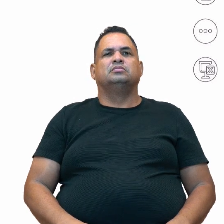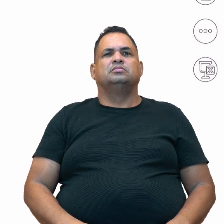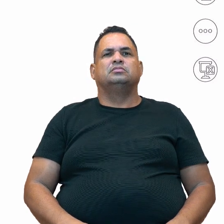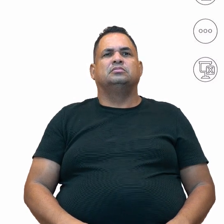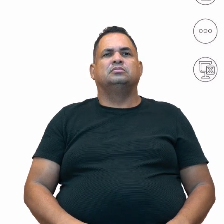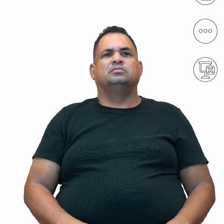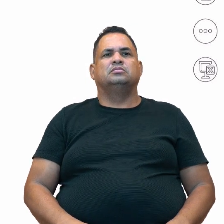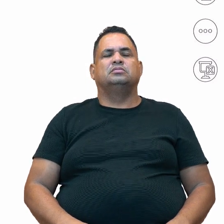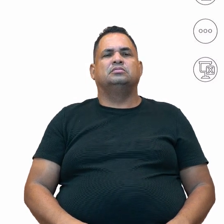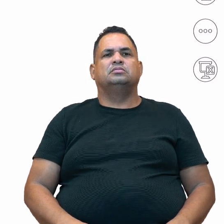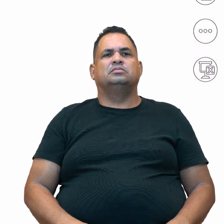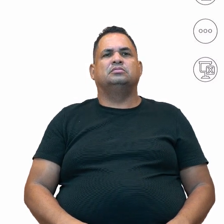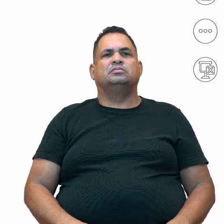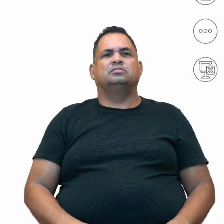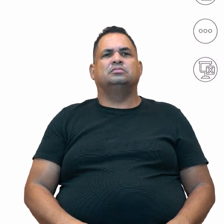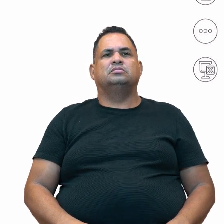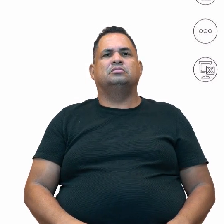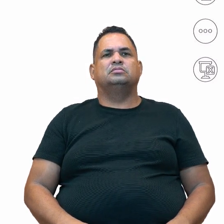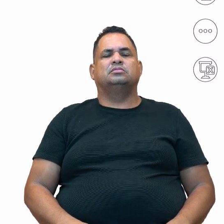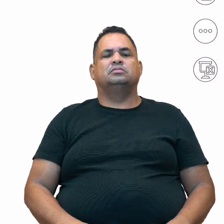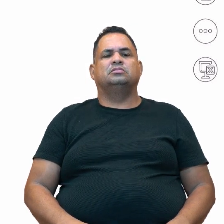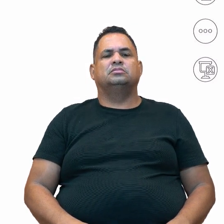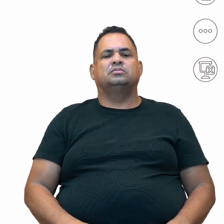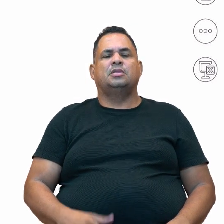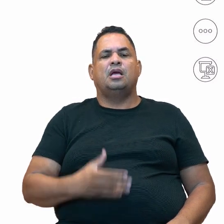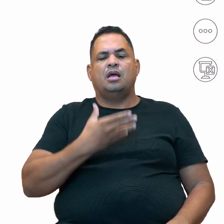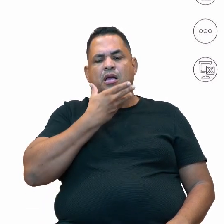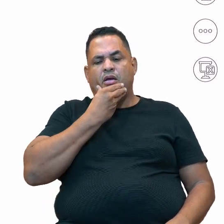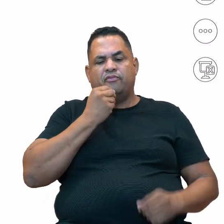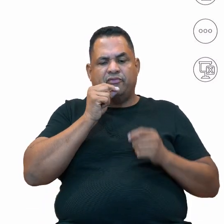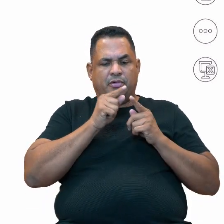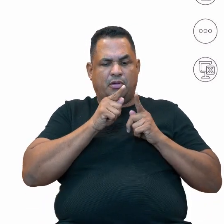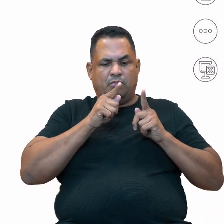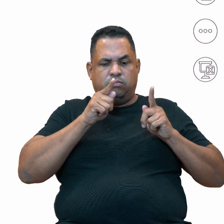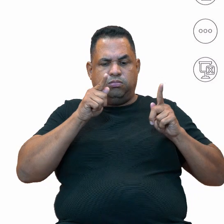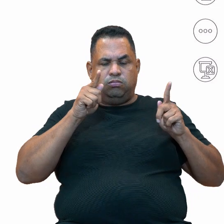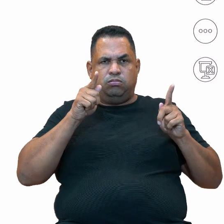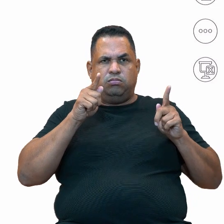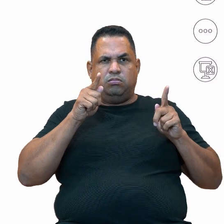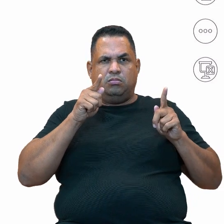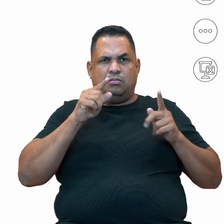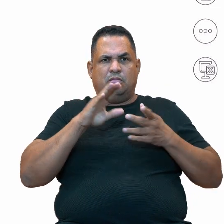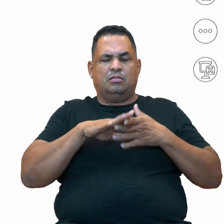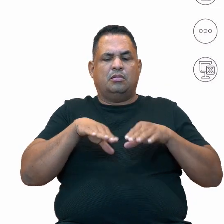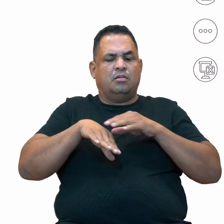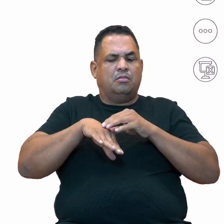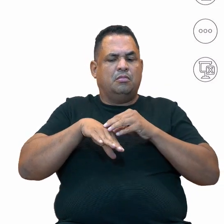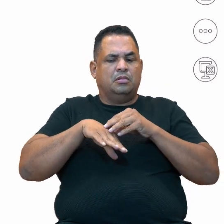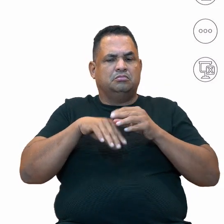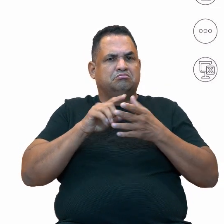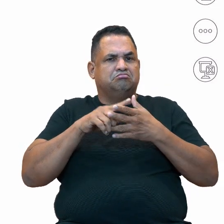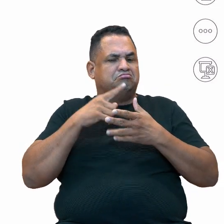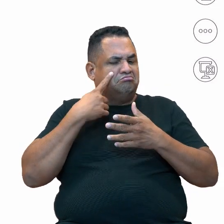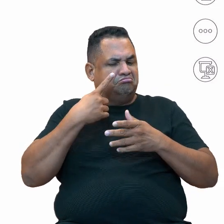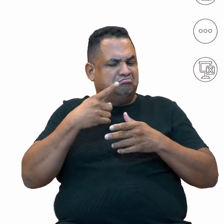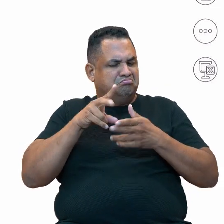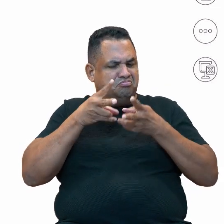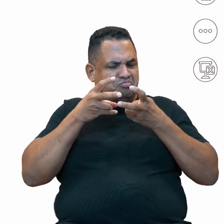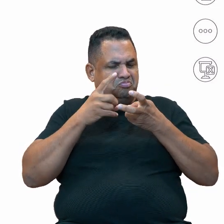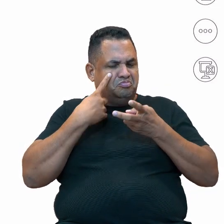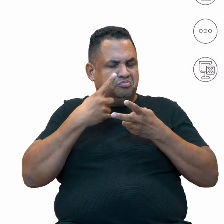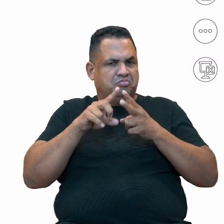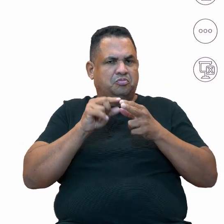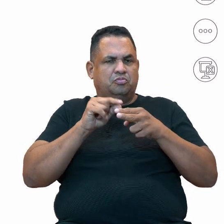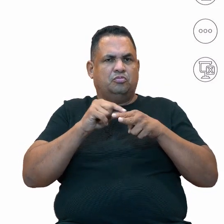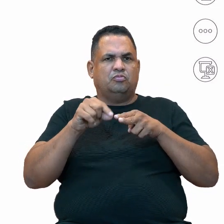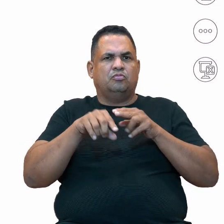A fêmea, normalmente, ela é um pouquinho maior. E aí, o macho... Você tá vendo que o bracinho do macho não dá pra ver os dedinhos dele? Por quê?